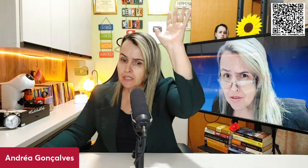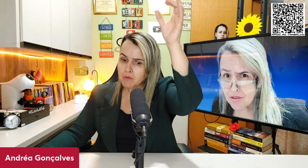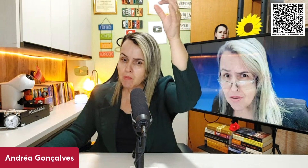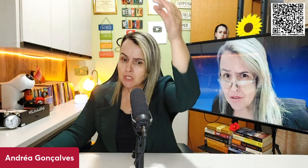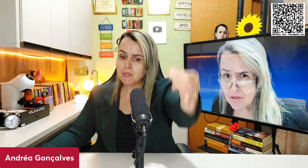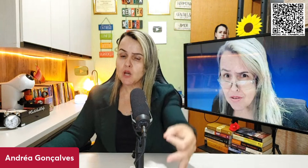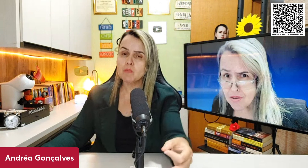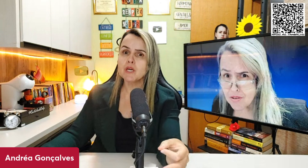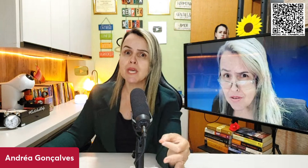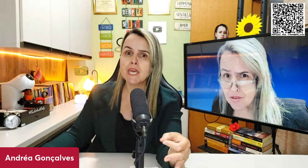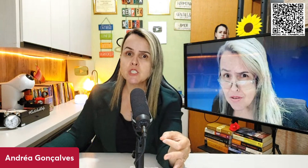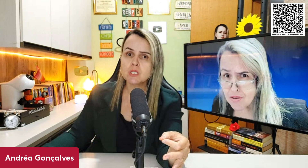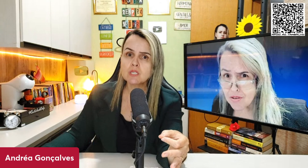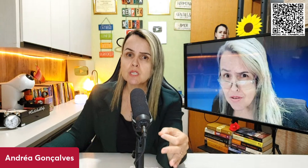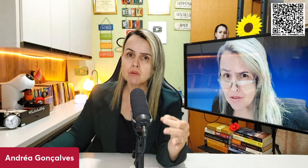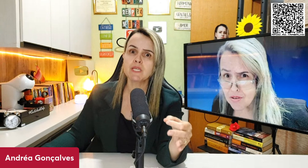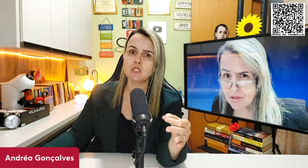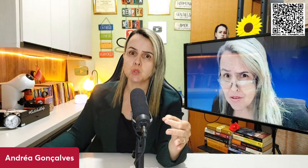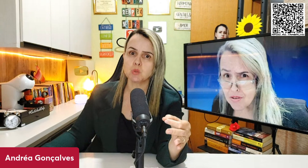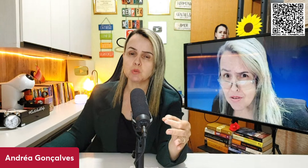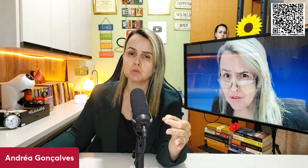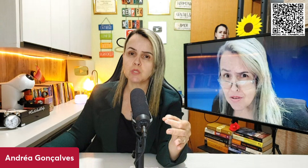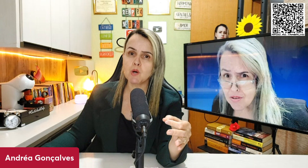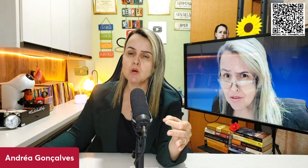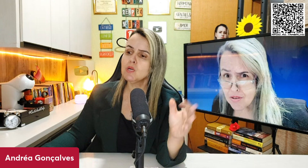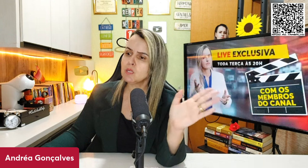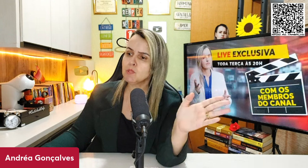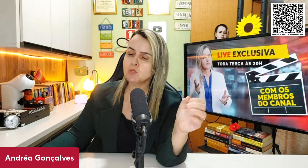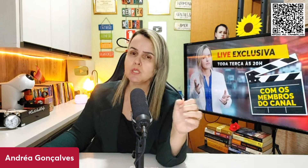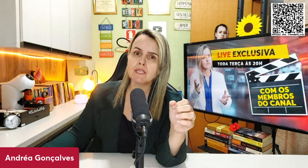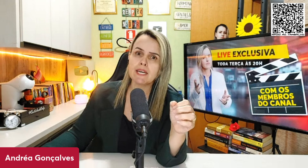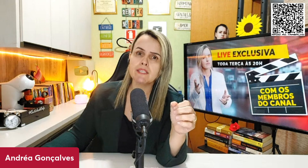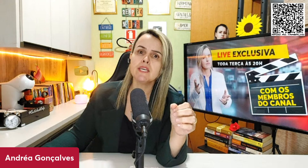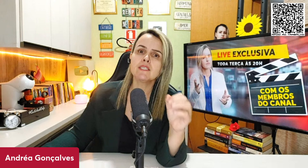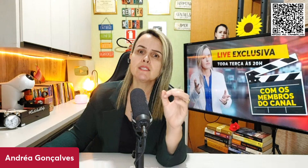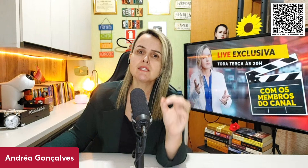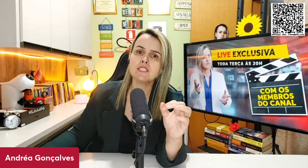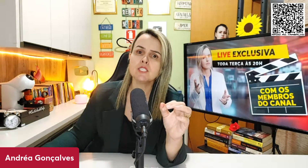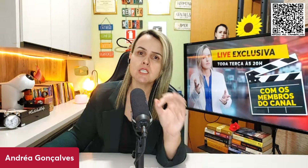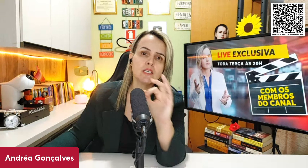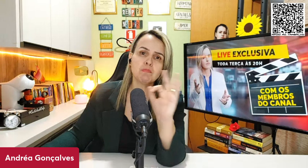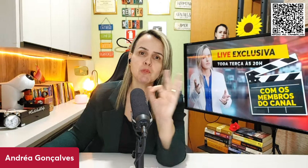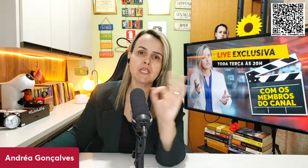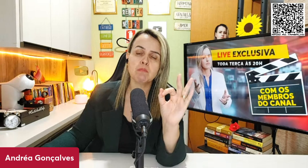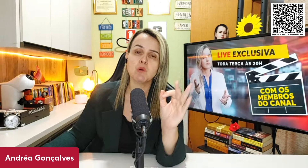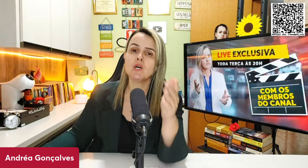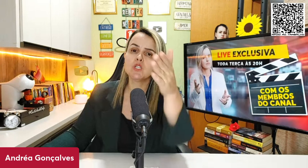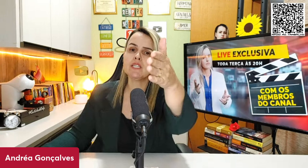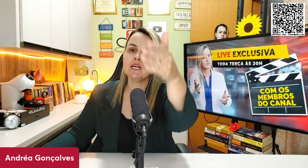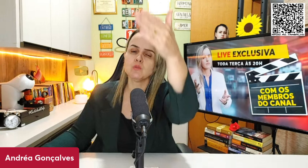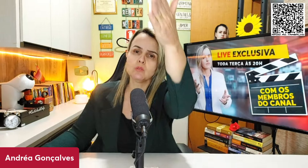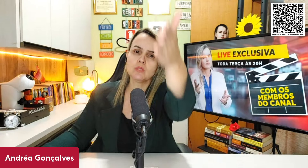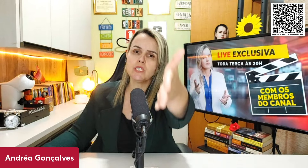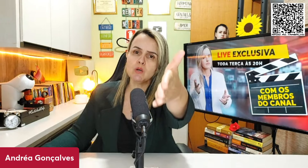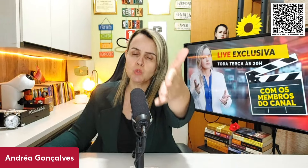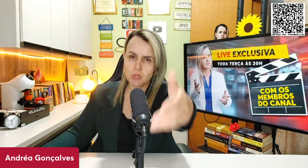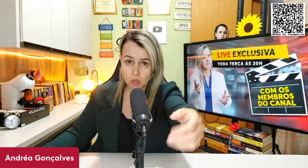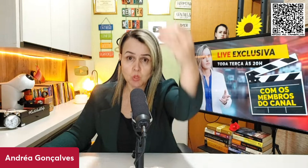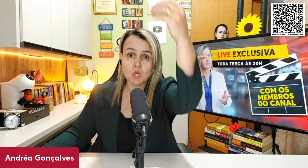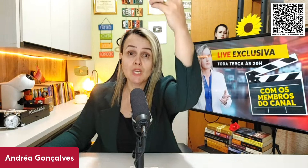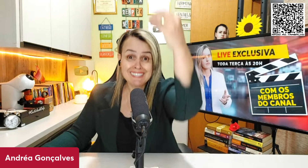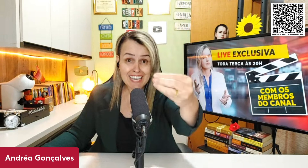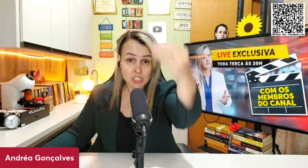aí vamos respeitar o meio ambiente vamos est junto tá bom e bolsonaro na cadeia sem Anistia e pronto acabou Xandão eu